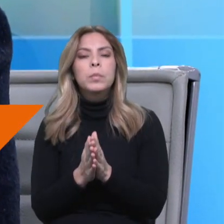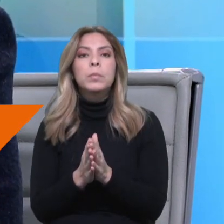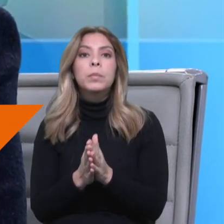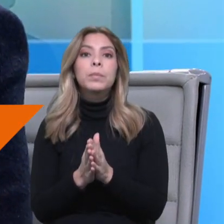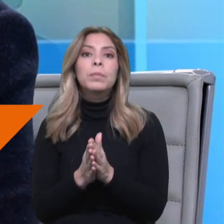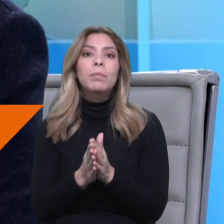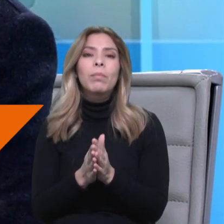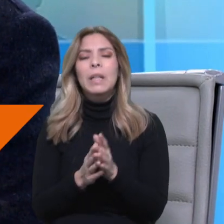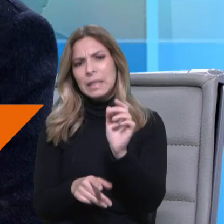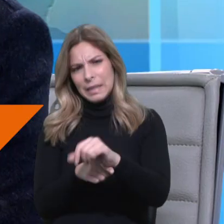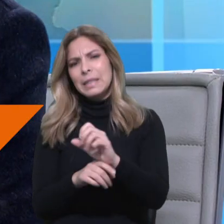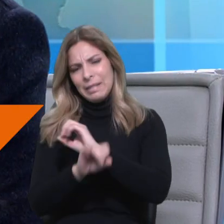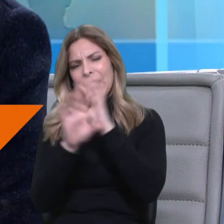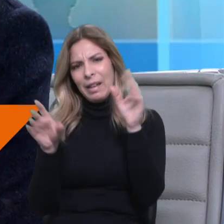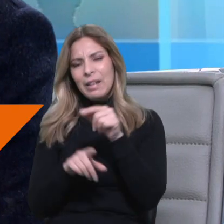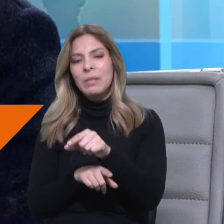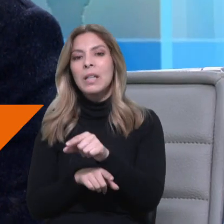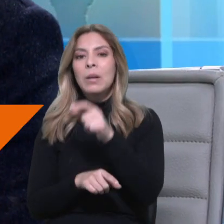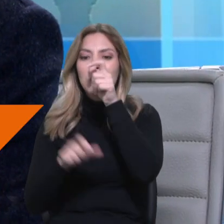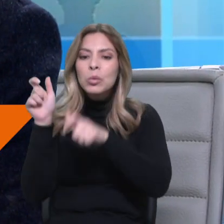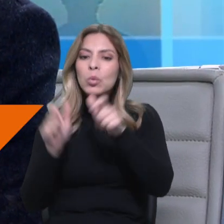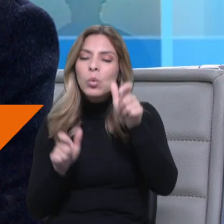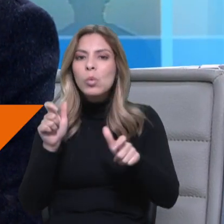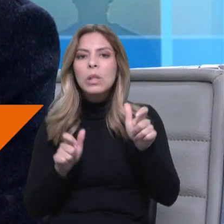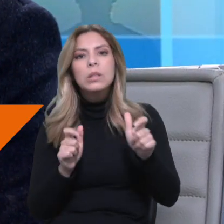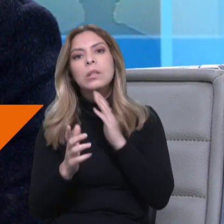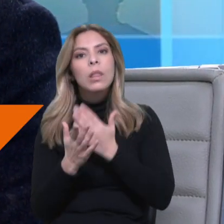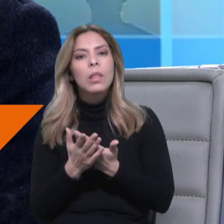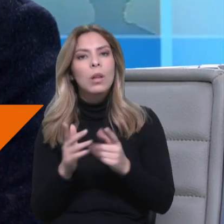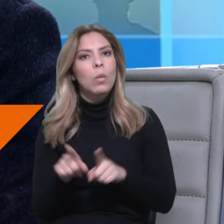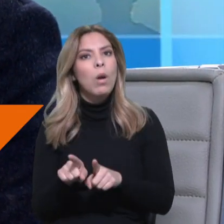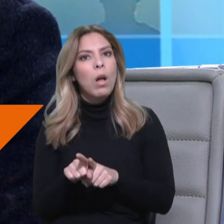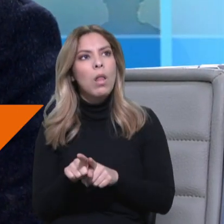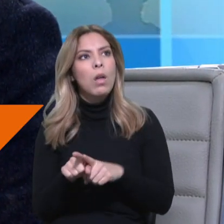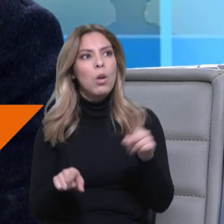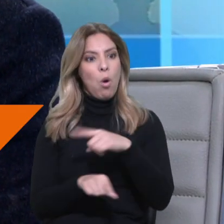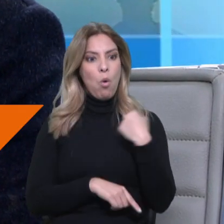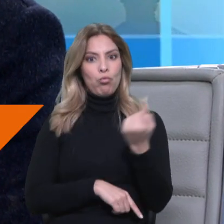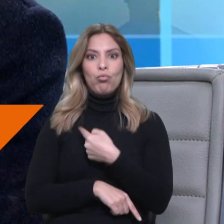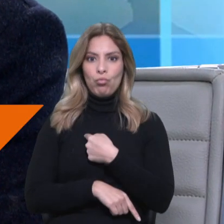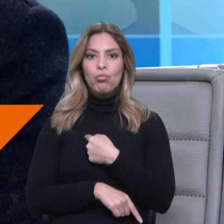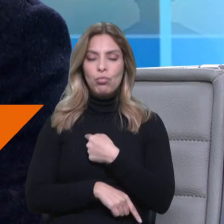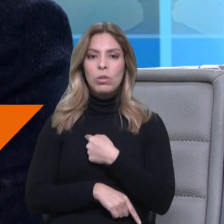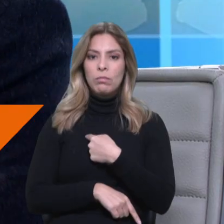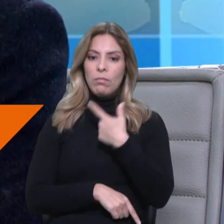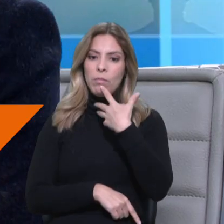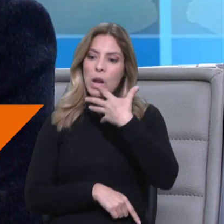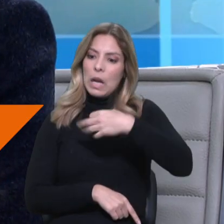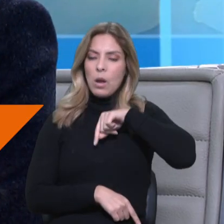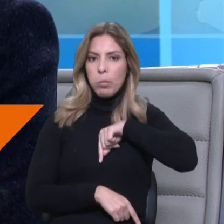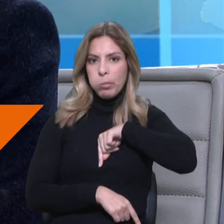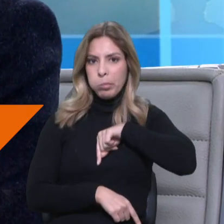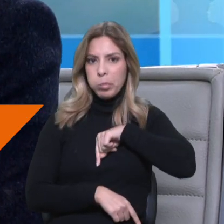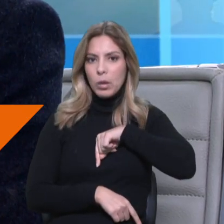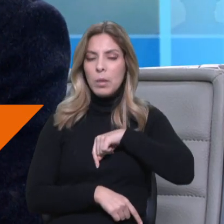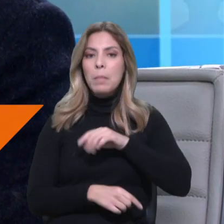uma situação que atinge todas as pessoas e, de facto, lidamos todos nós com a nossa finitude, não é? E, de facto,